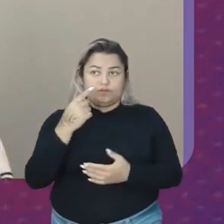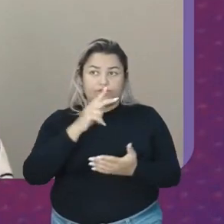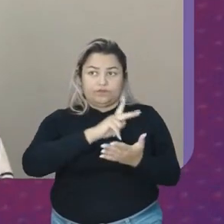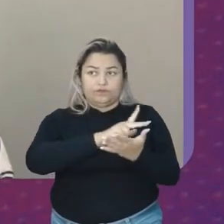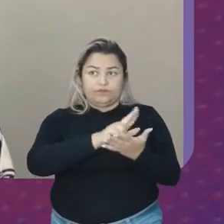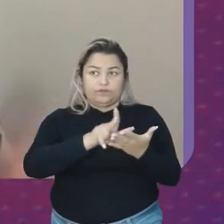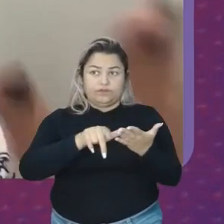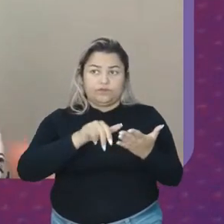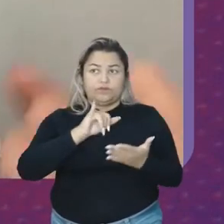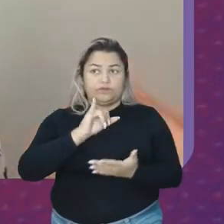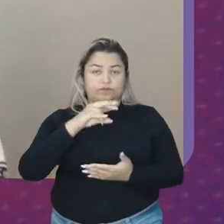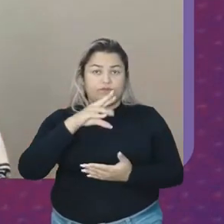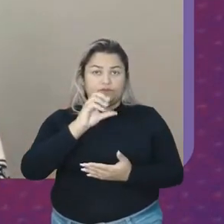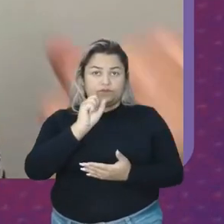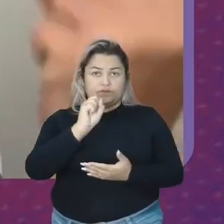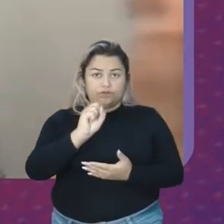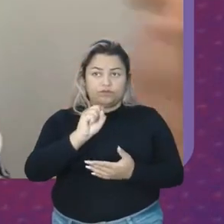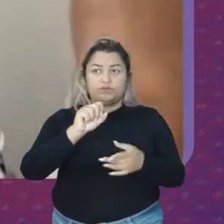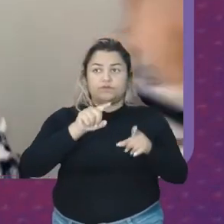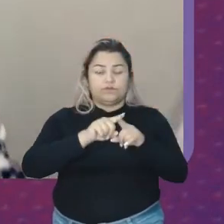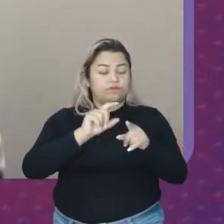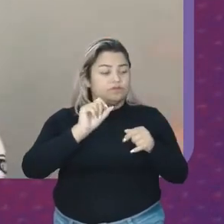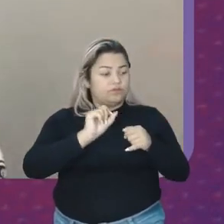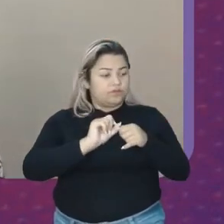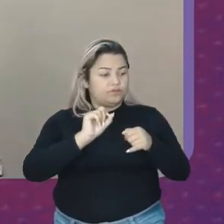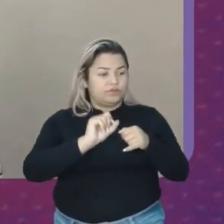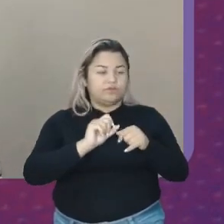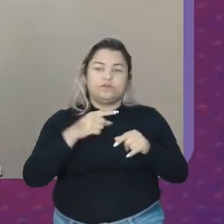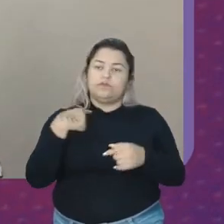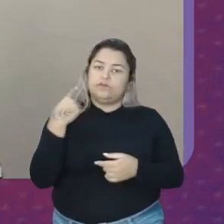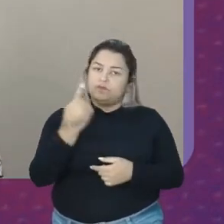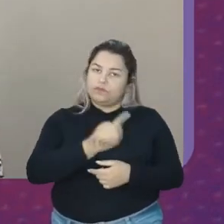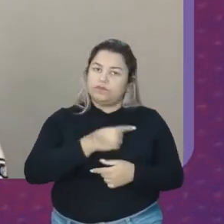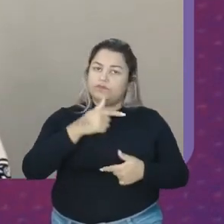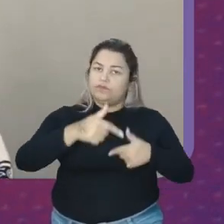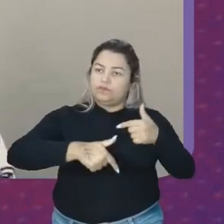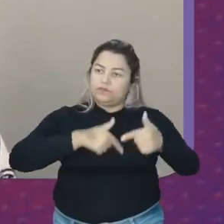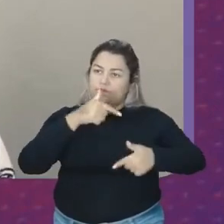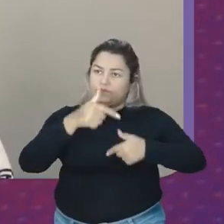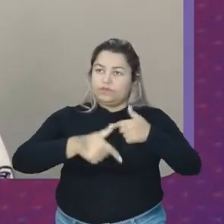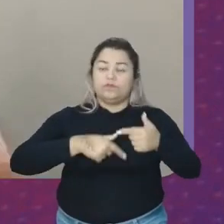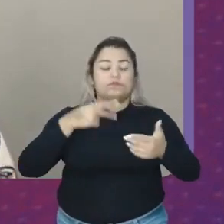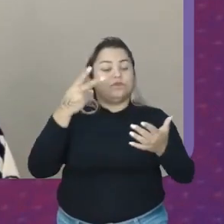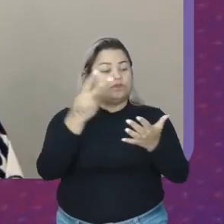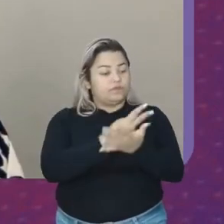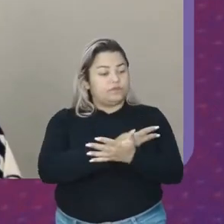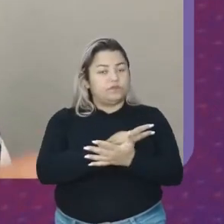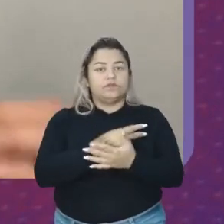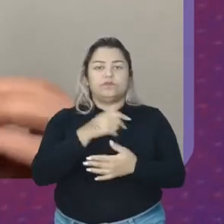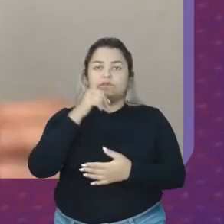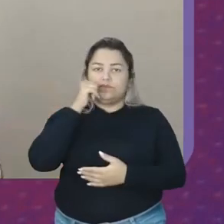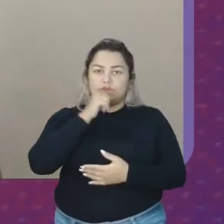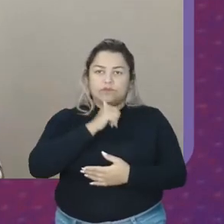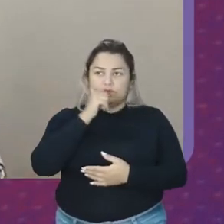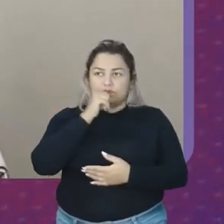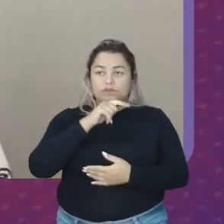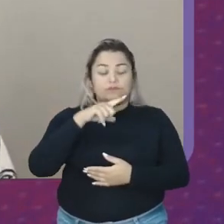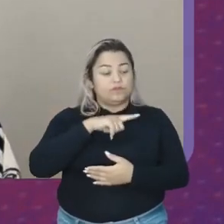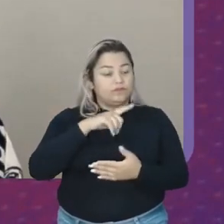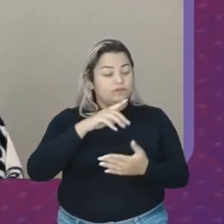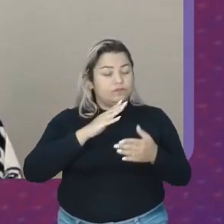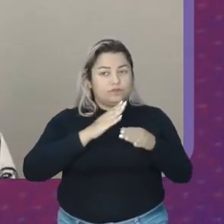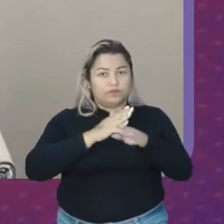do país, se ele funcionar da forma como nós estamos trabalhando para que funcione, as mulheres tenham